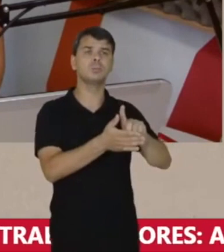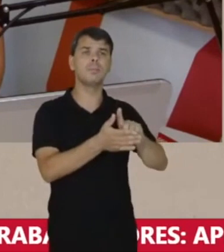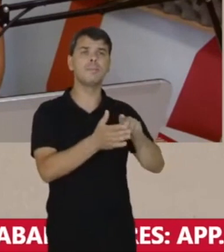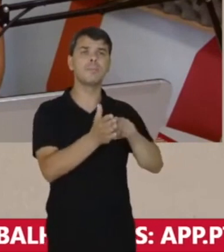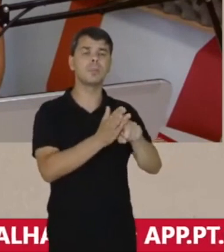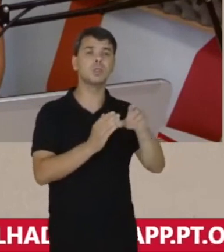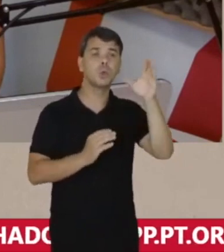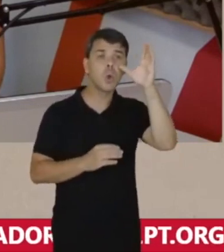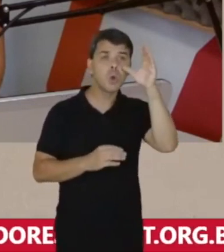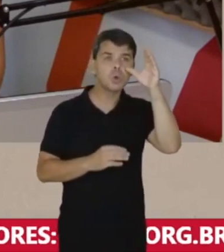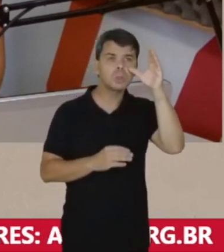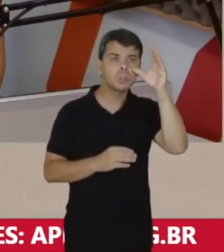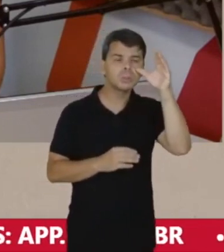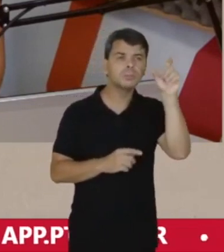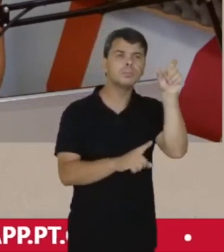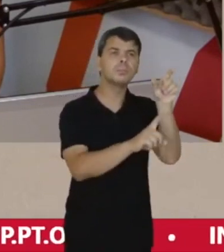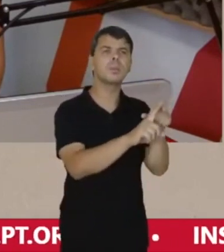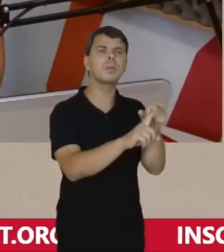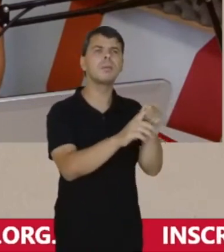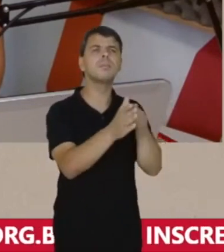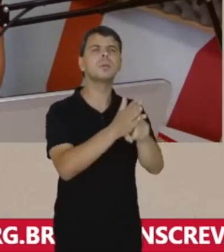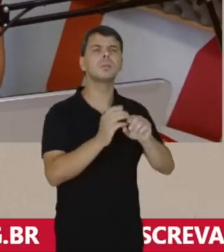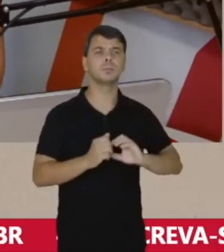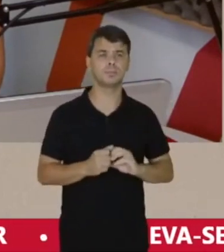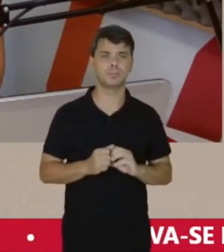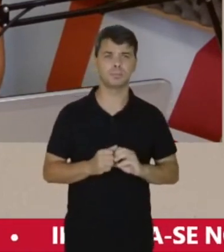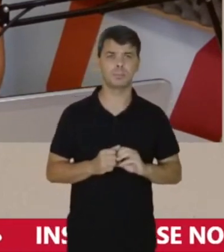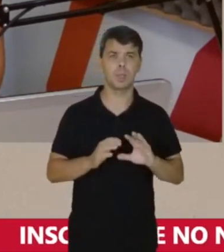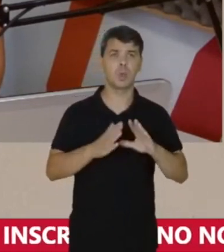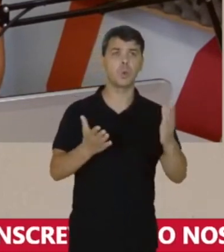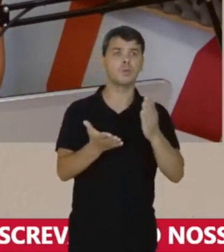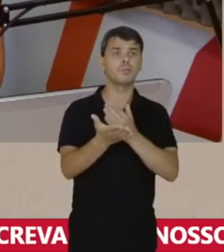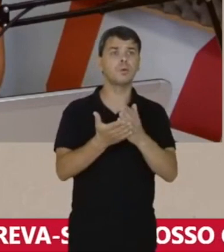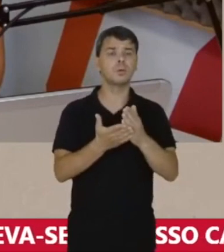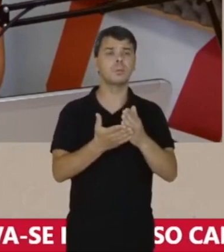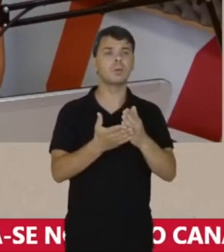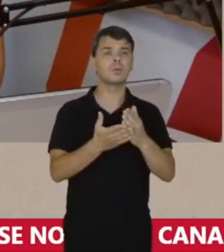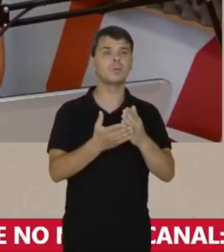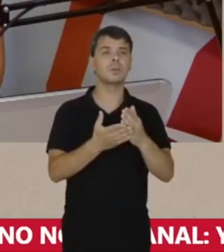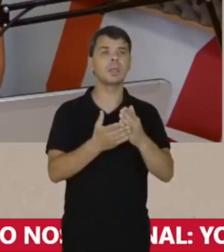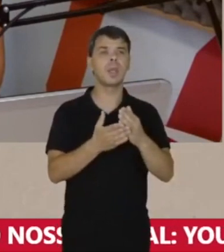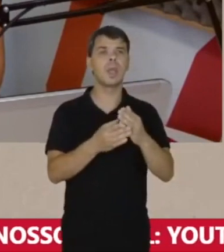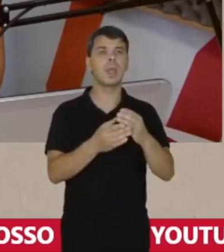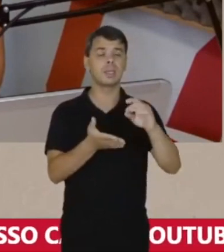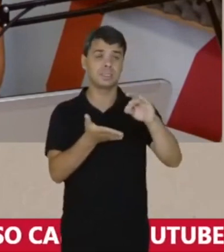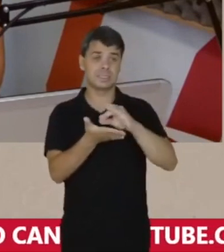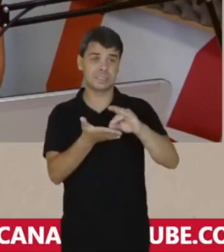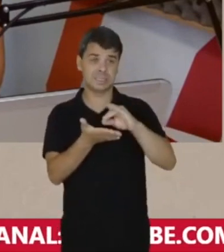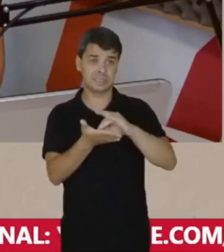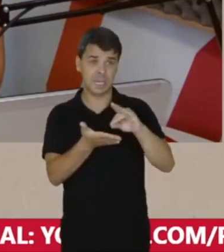aqui com uma curiosidade no nosso chat, querendo saber de você, desde quando você se filiou ao PT, porque está todo mundo